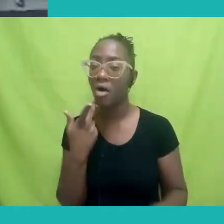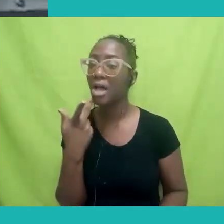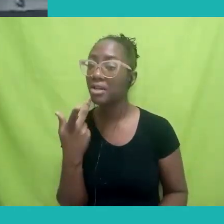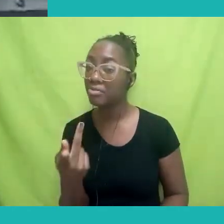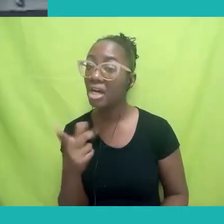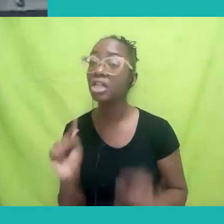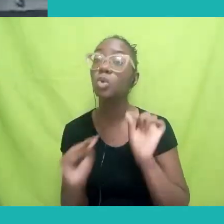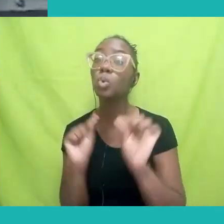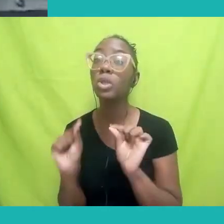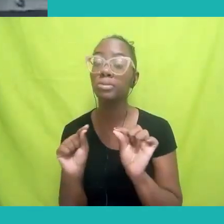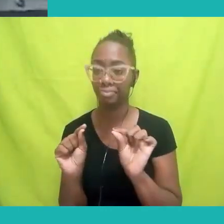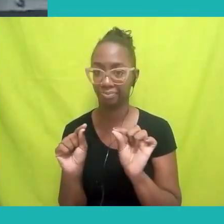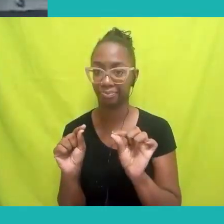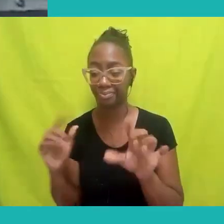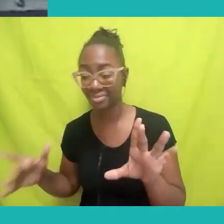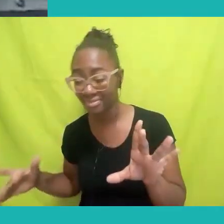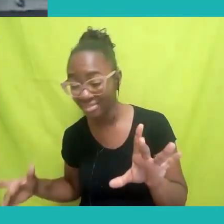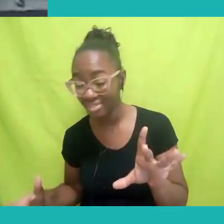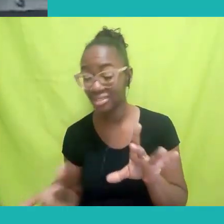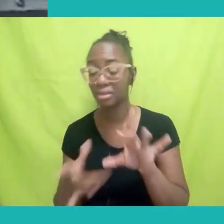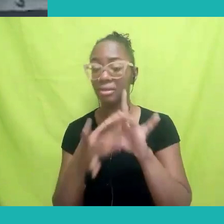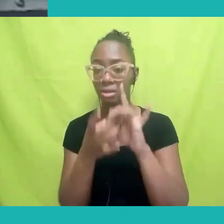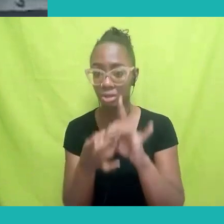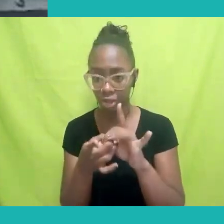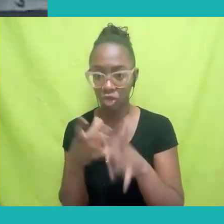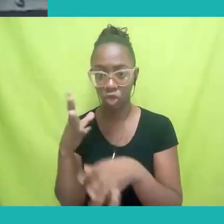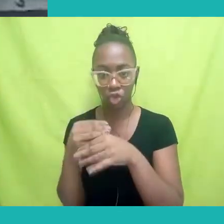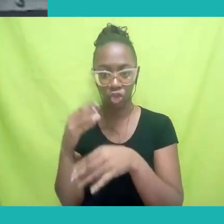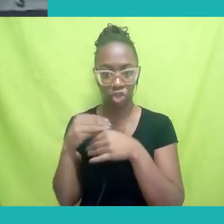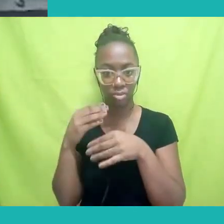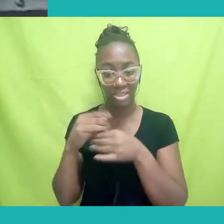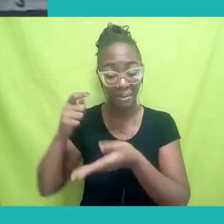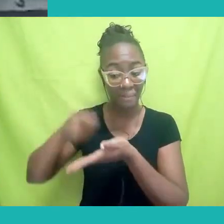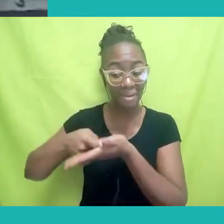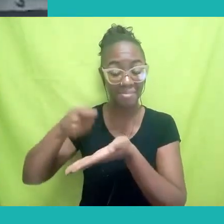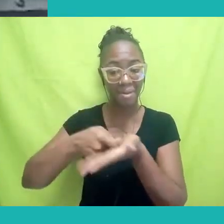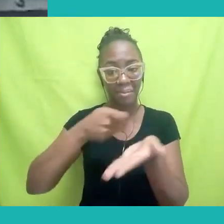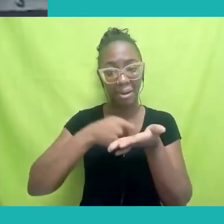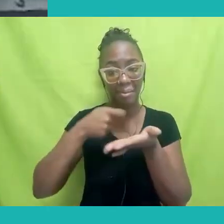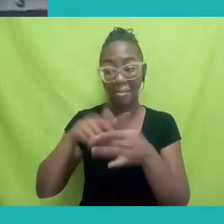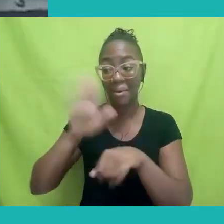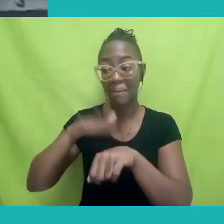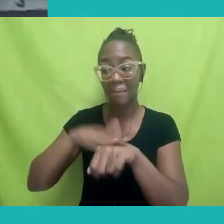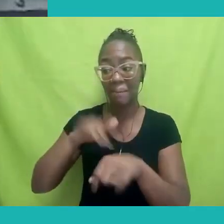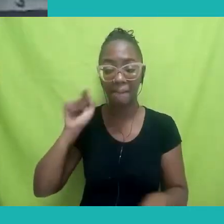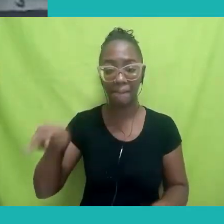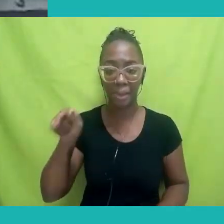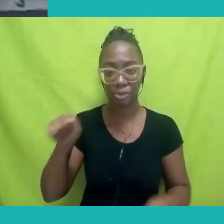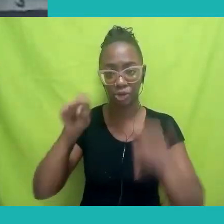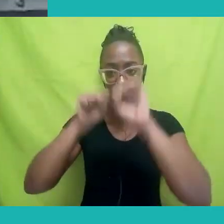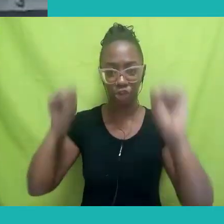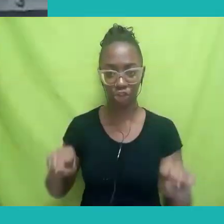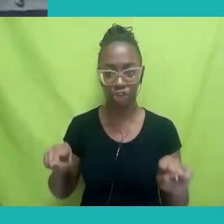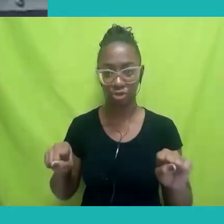está vinculado à existência de contribuições pagas pelo próprio beneficiário do sistema. E esse não é